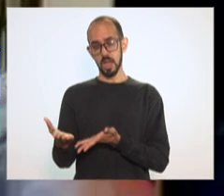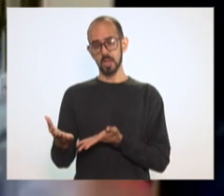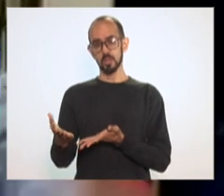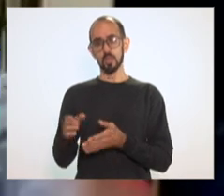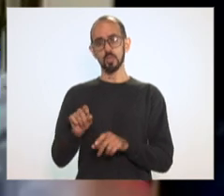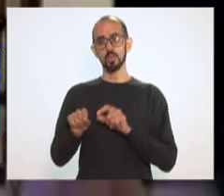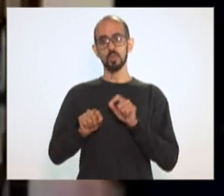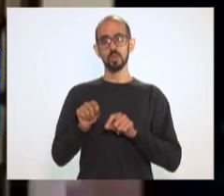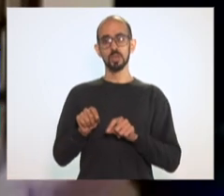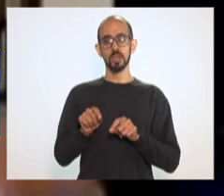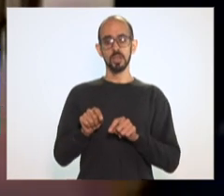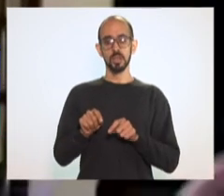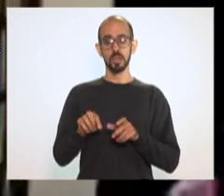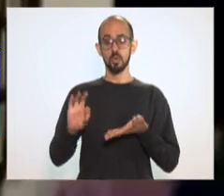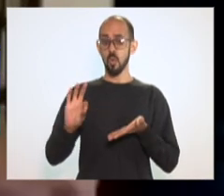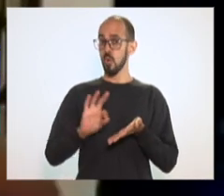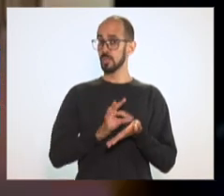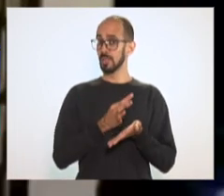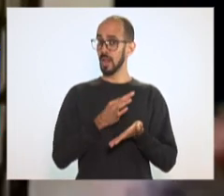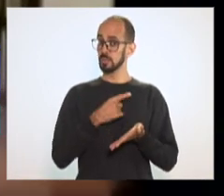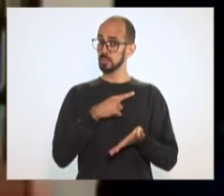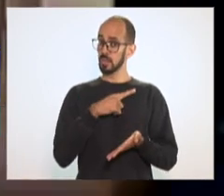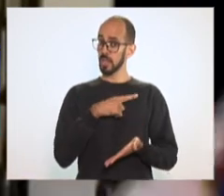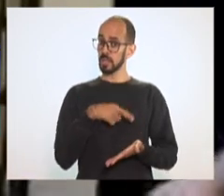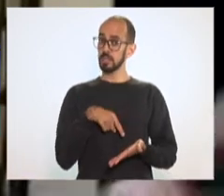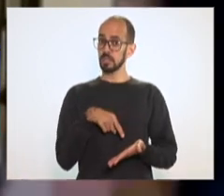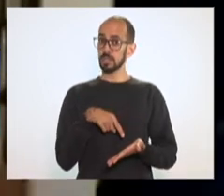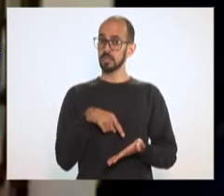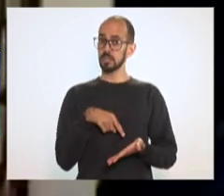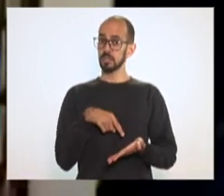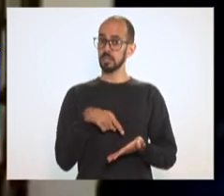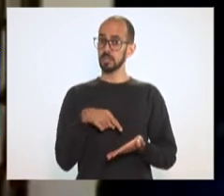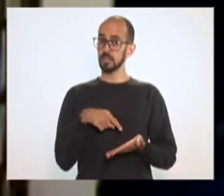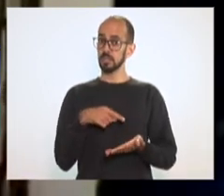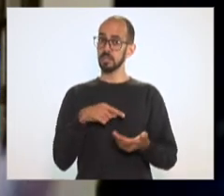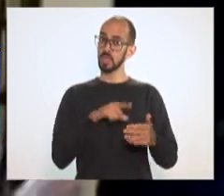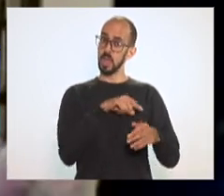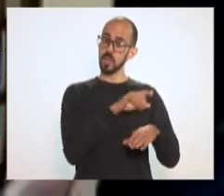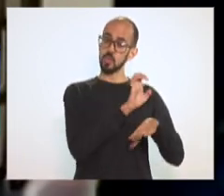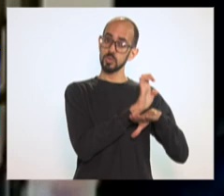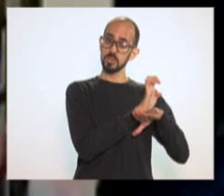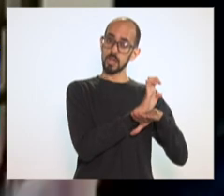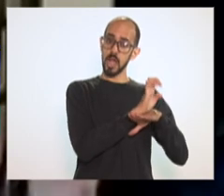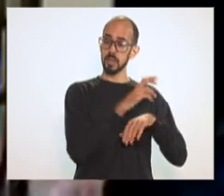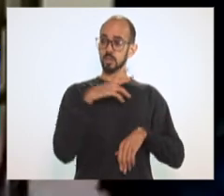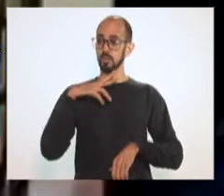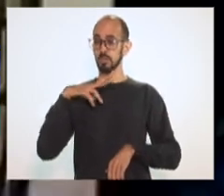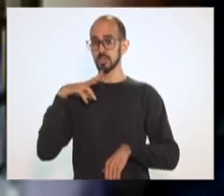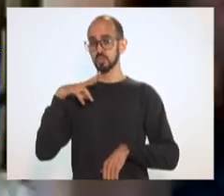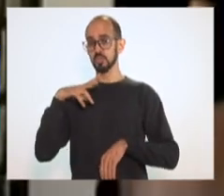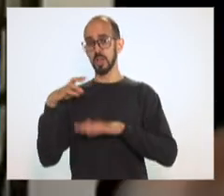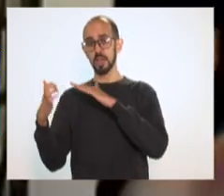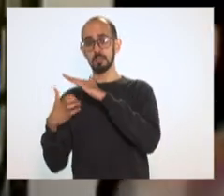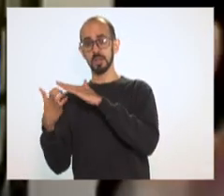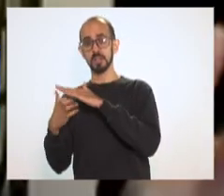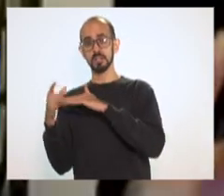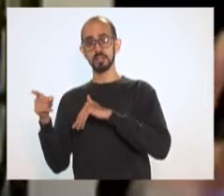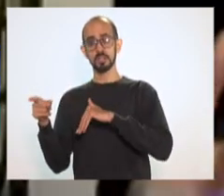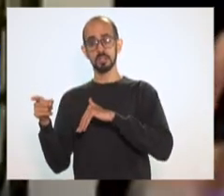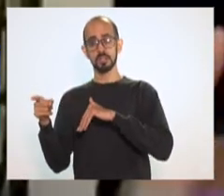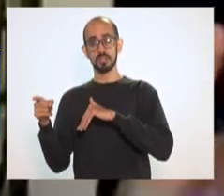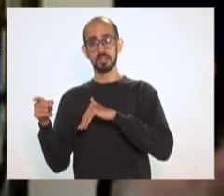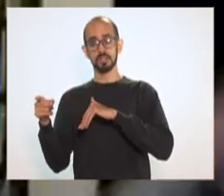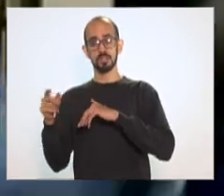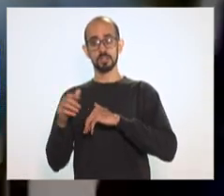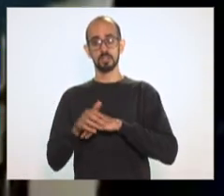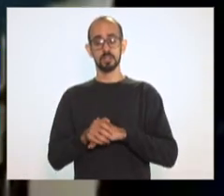de um contrato que existe entre as duas partes quem concede quem recebe a concessão